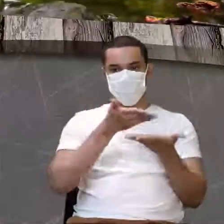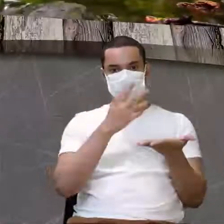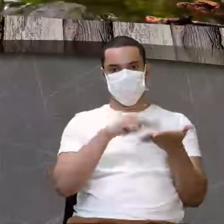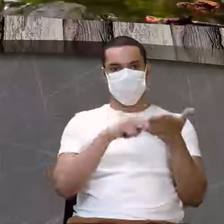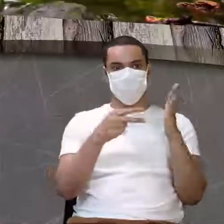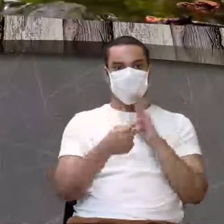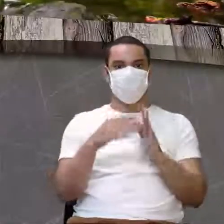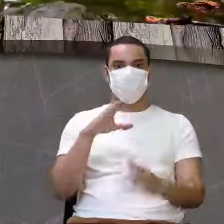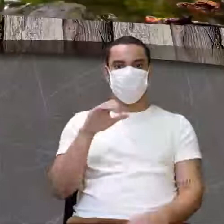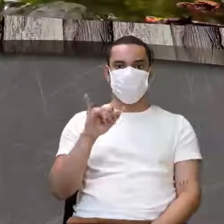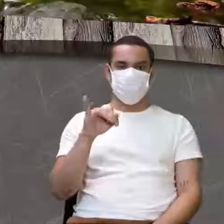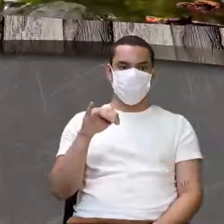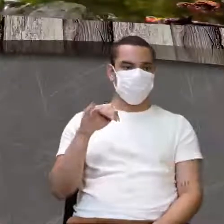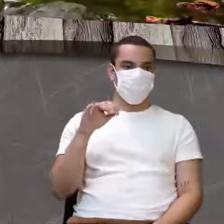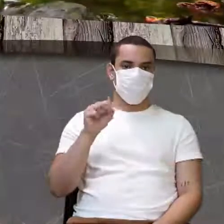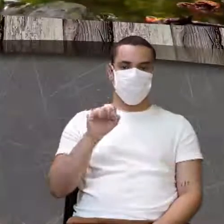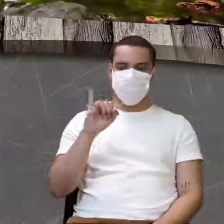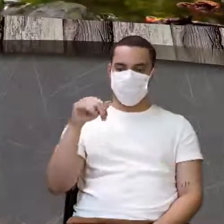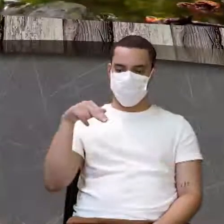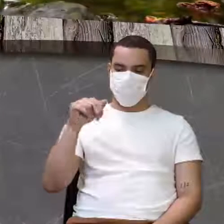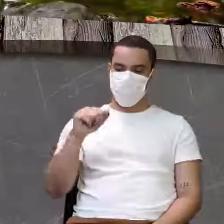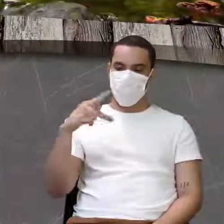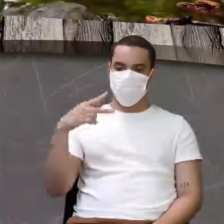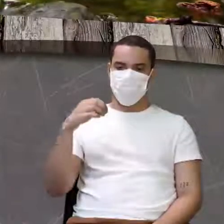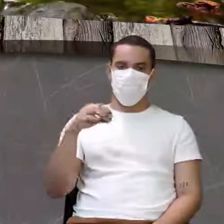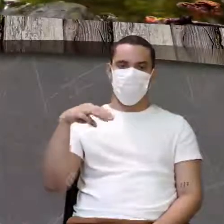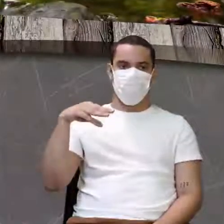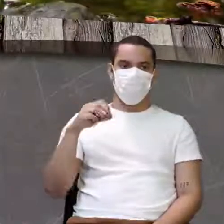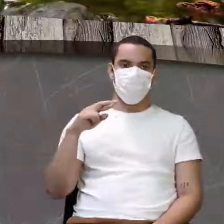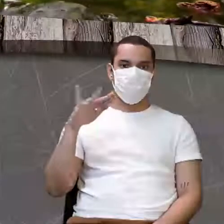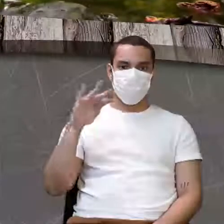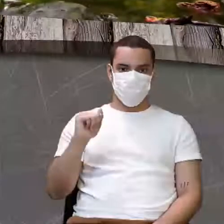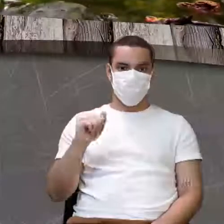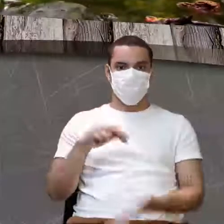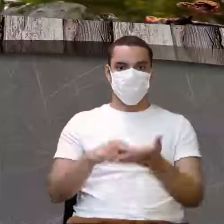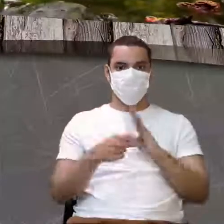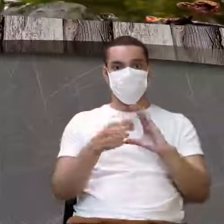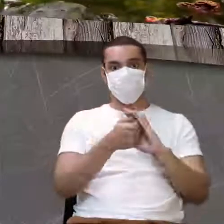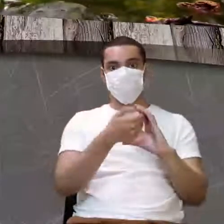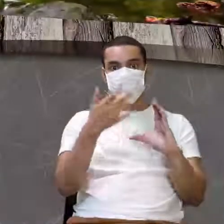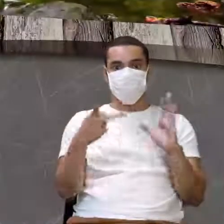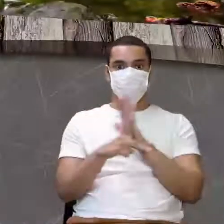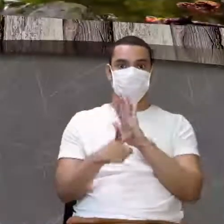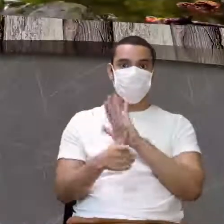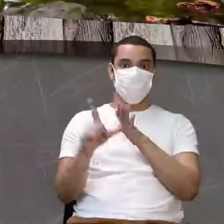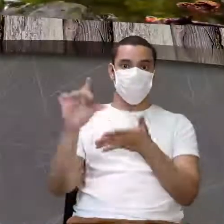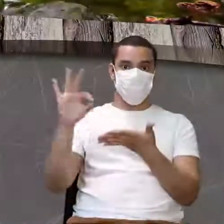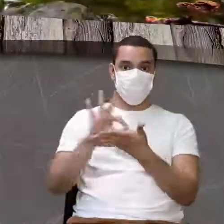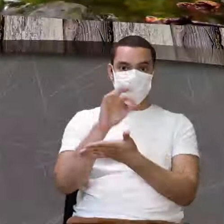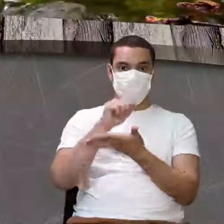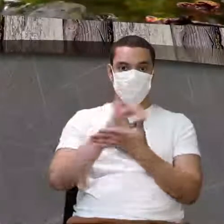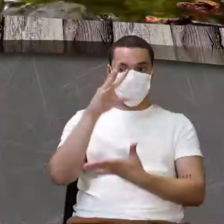uma sinapomorfia, esse compartilhamento aí dessas características apomórficas.